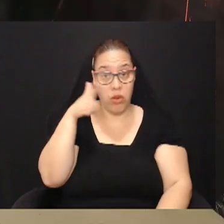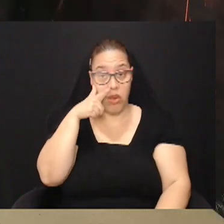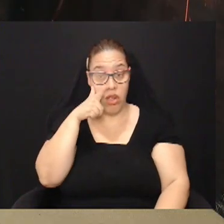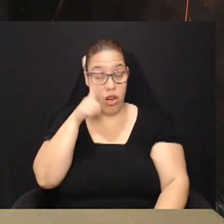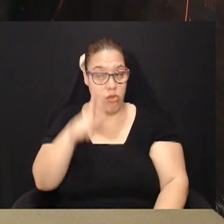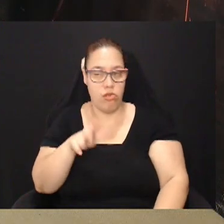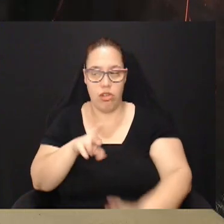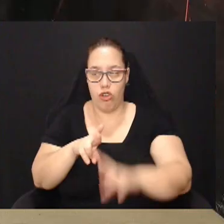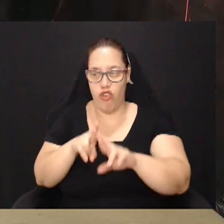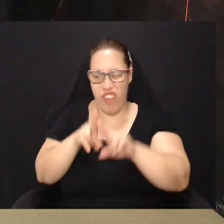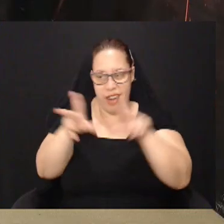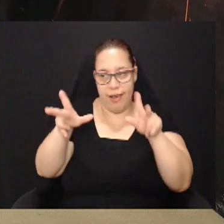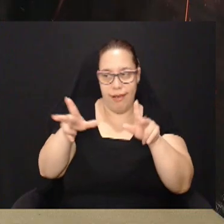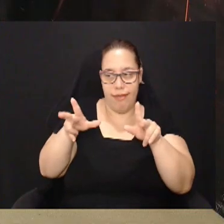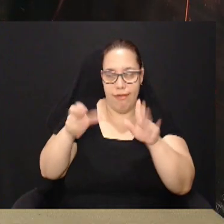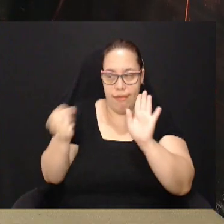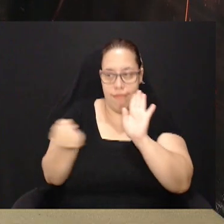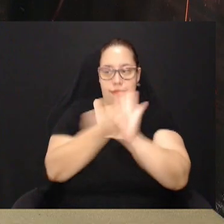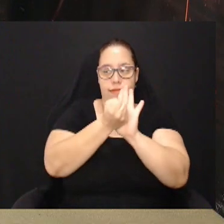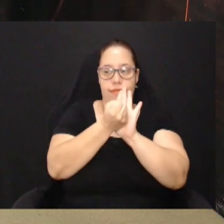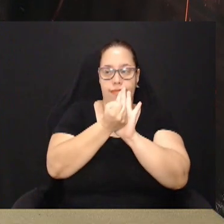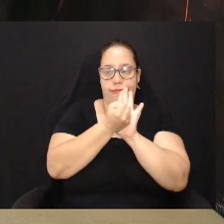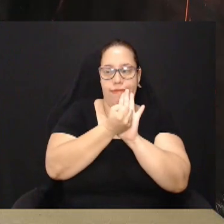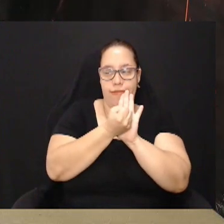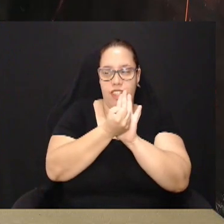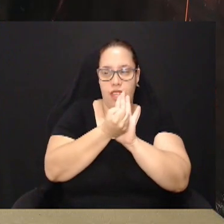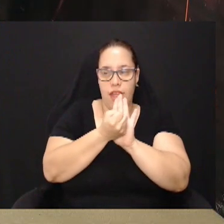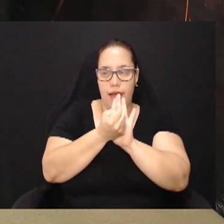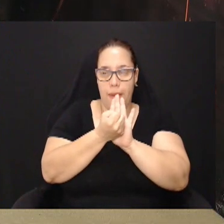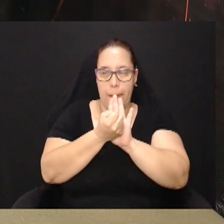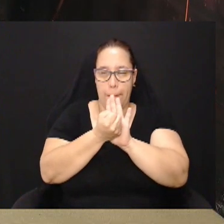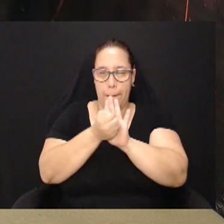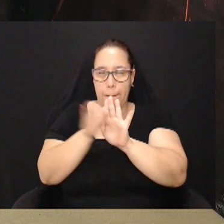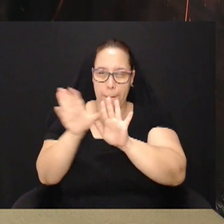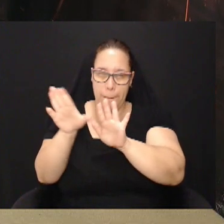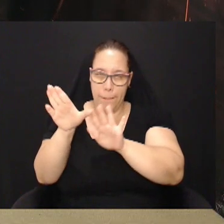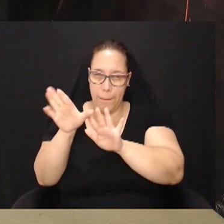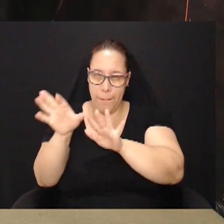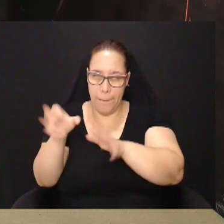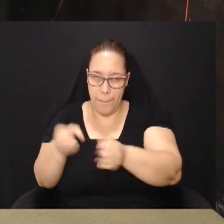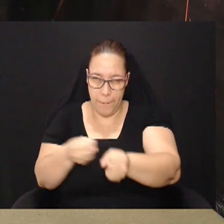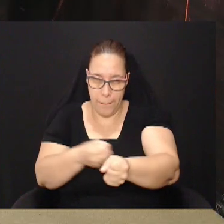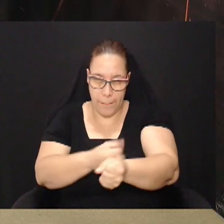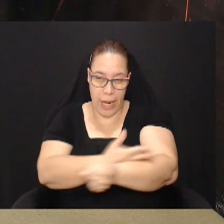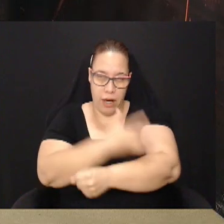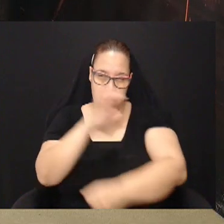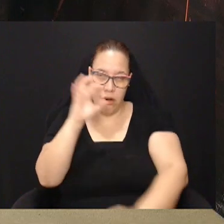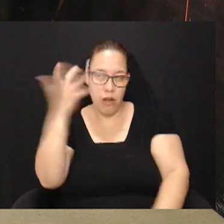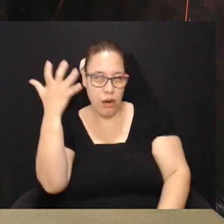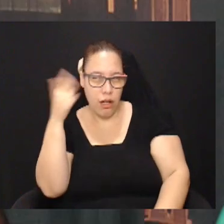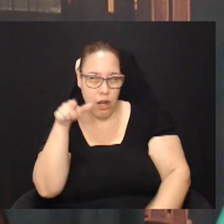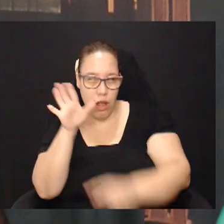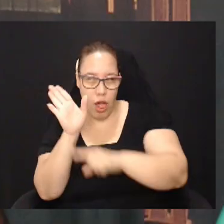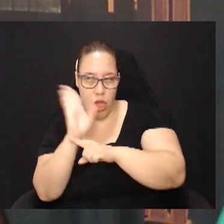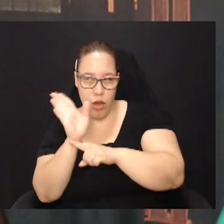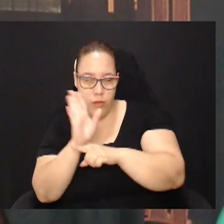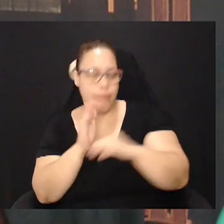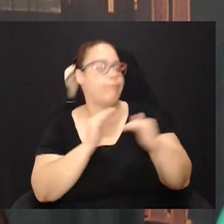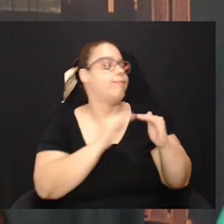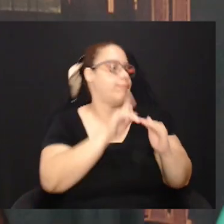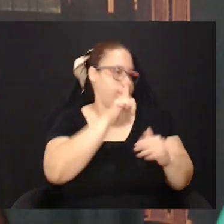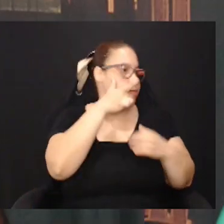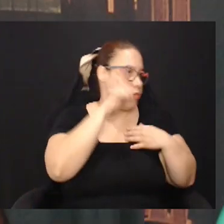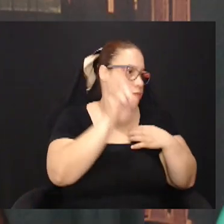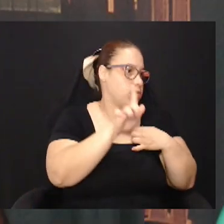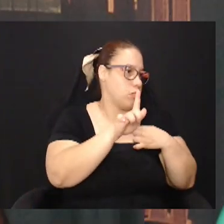está registrando quando a gente capta a emoção que está acontecendo ali no filme? Consegue. Ele consegue distinguir.